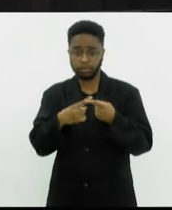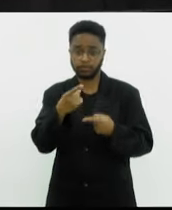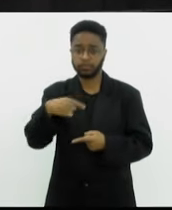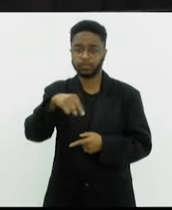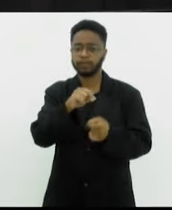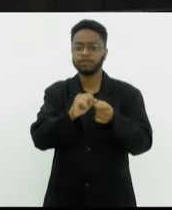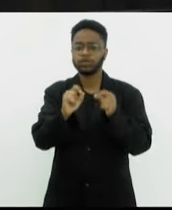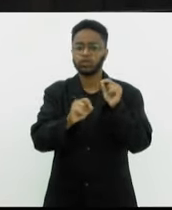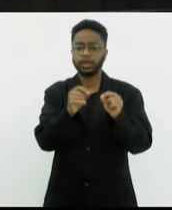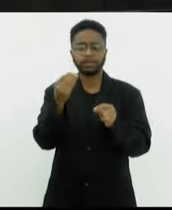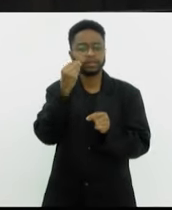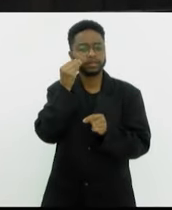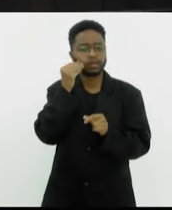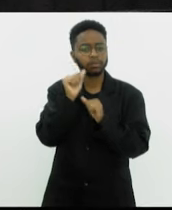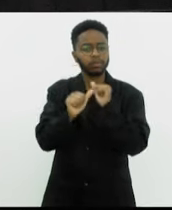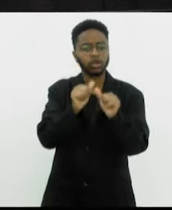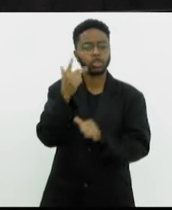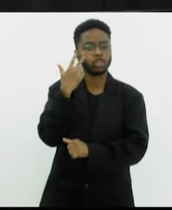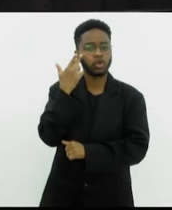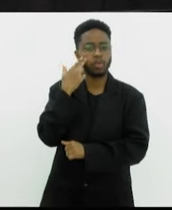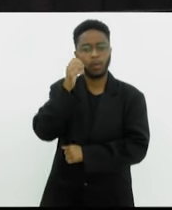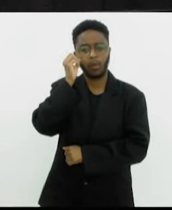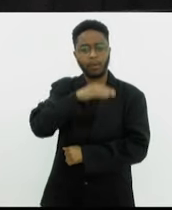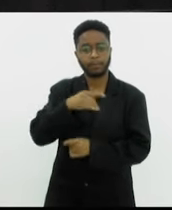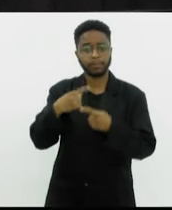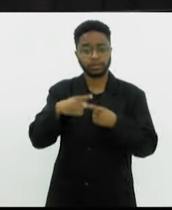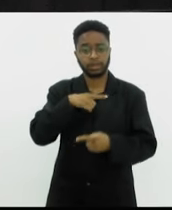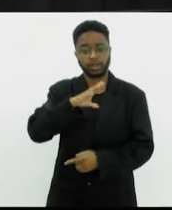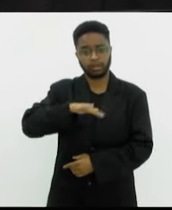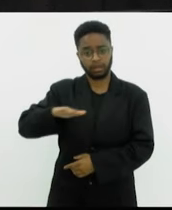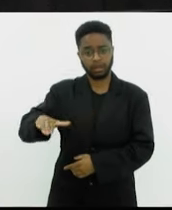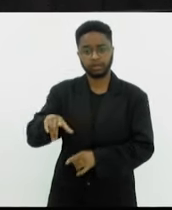querer normalizar o absurdo. Crianças e adolescentes